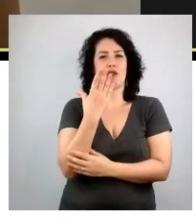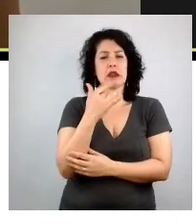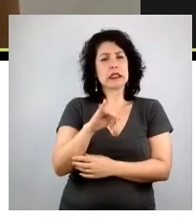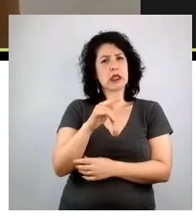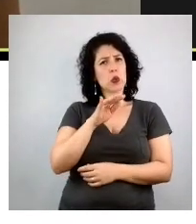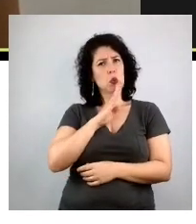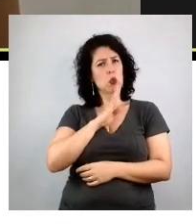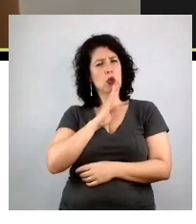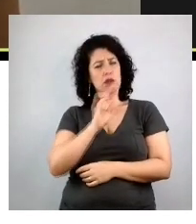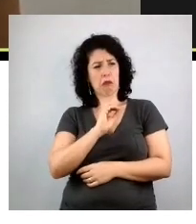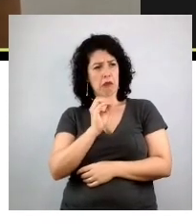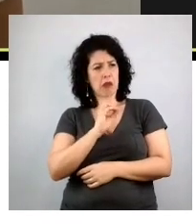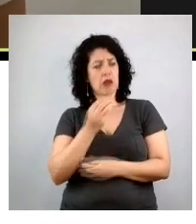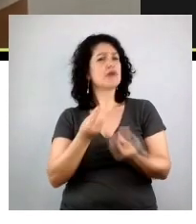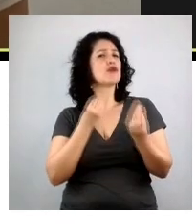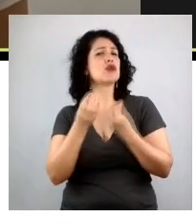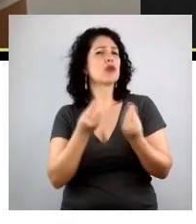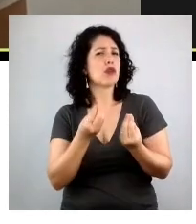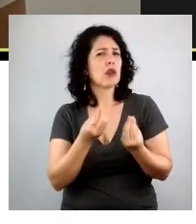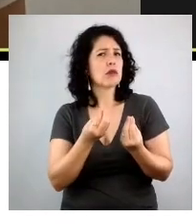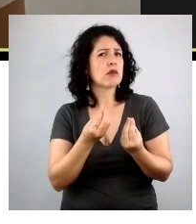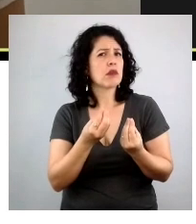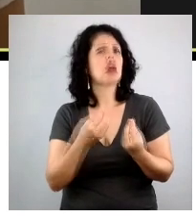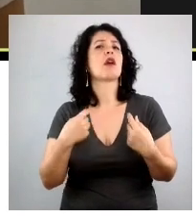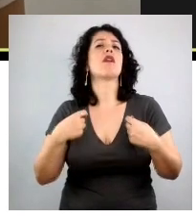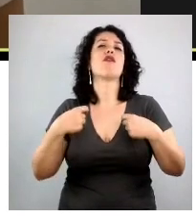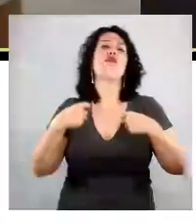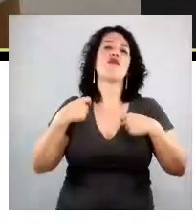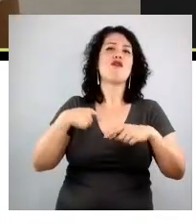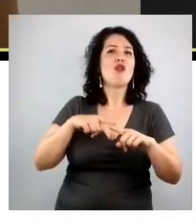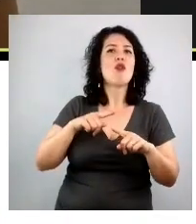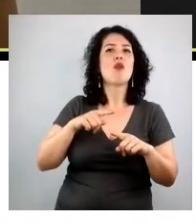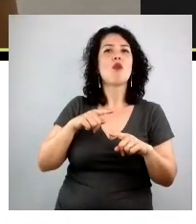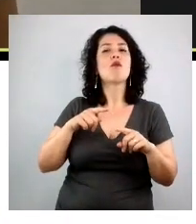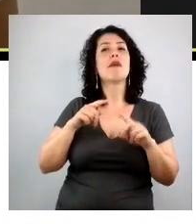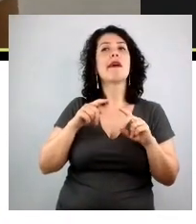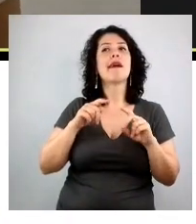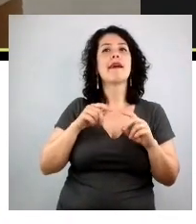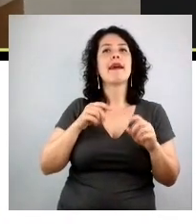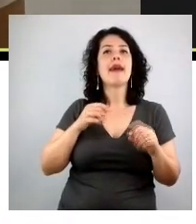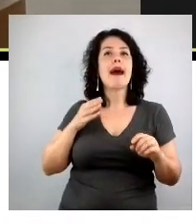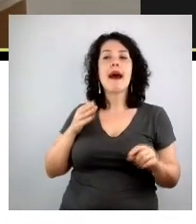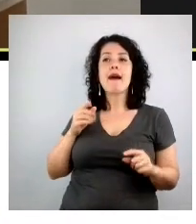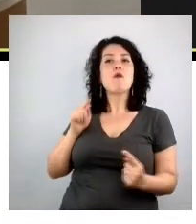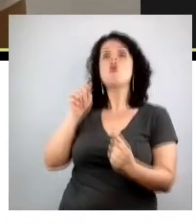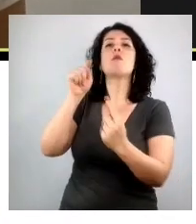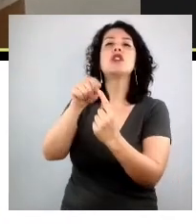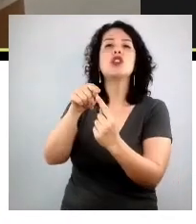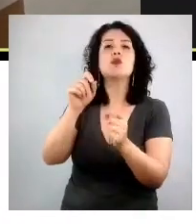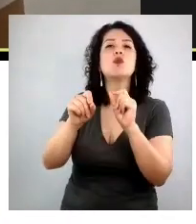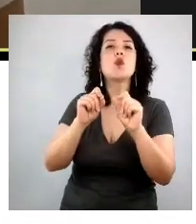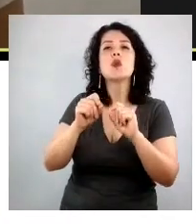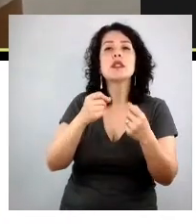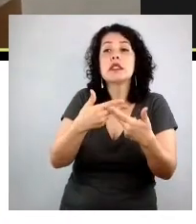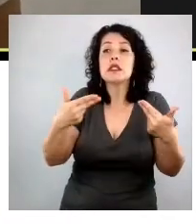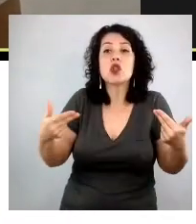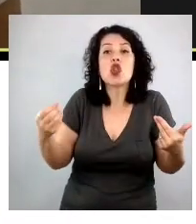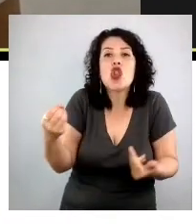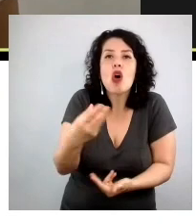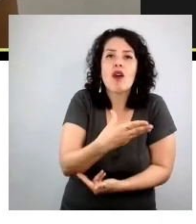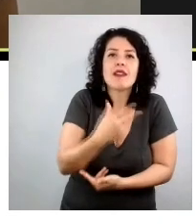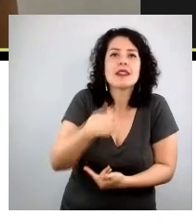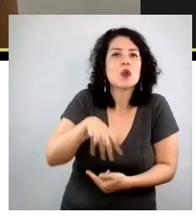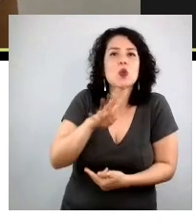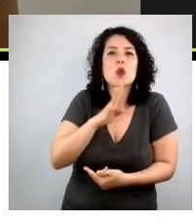conheço. Eu vou correr para o que eu não conheço. Porque a partir do momento que eu corro para o que eu não conheço, eu